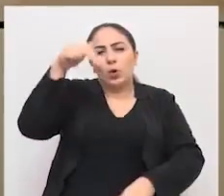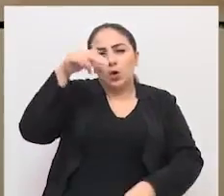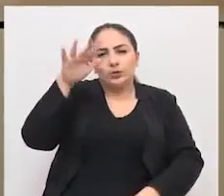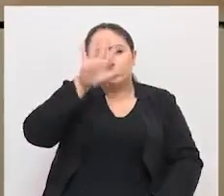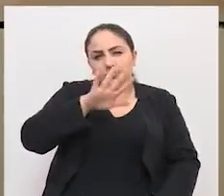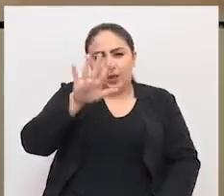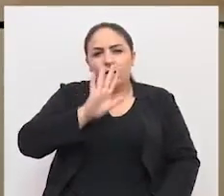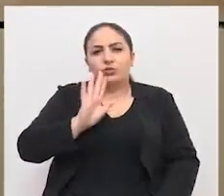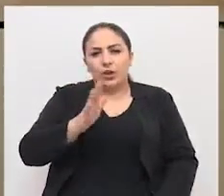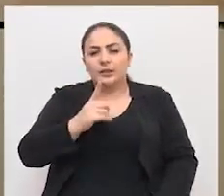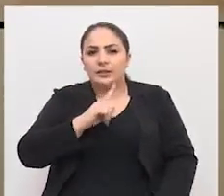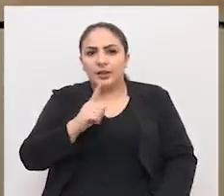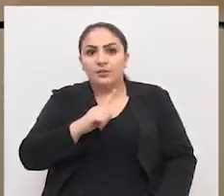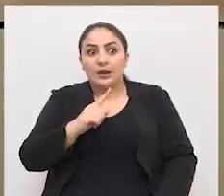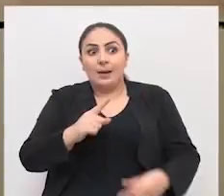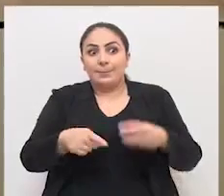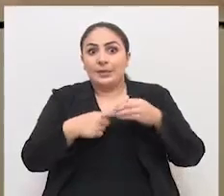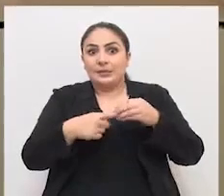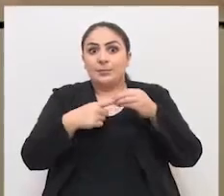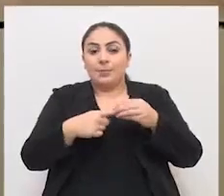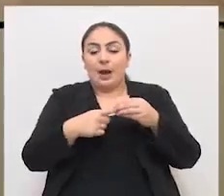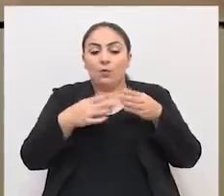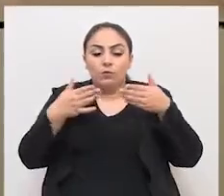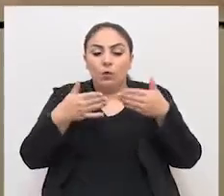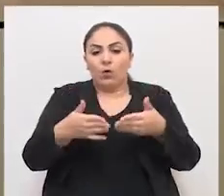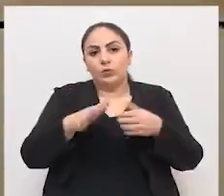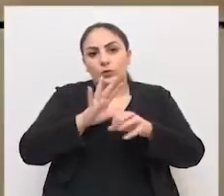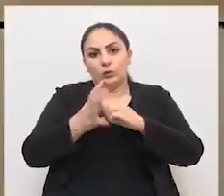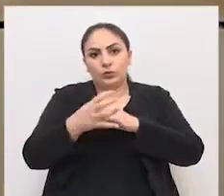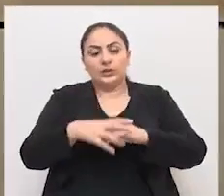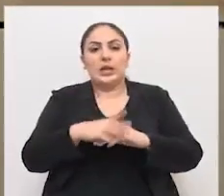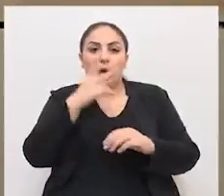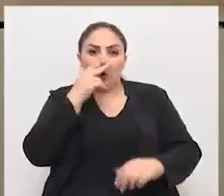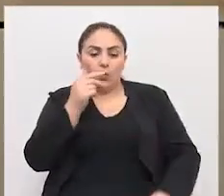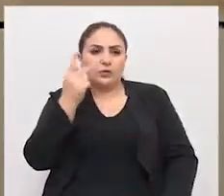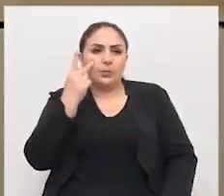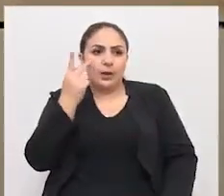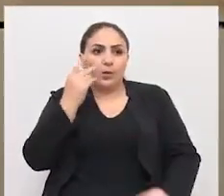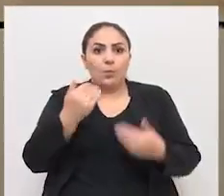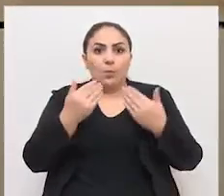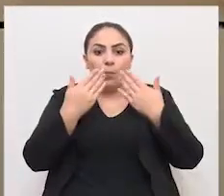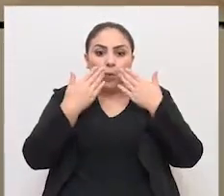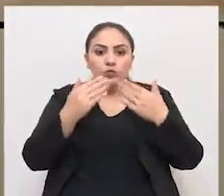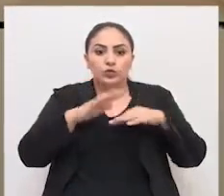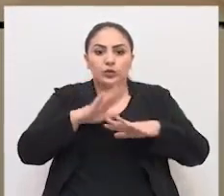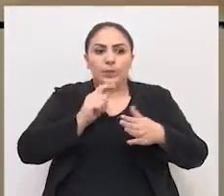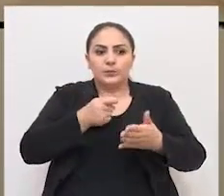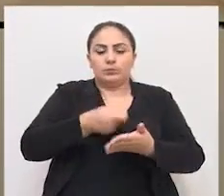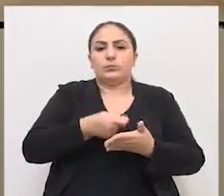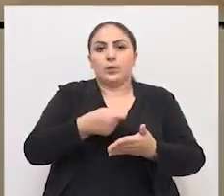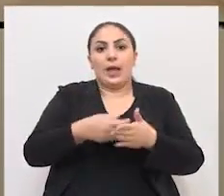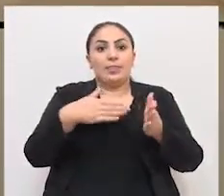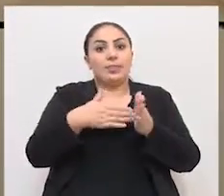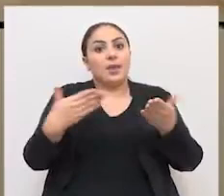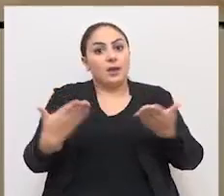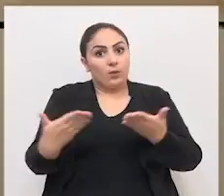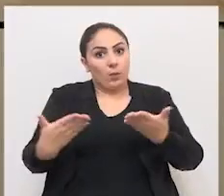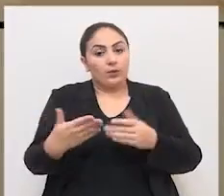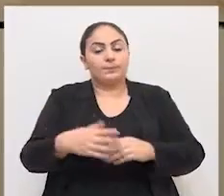Norte, Nordeste e as capitais de Rio e São Paulo, é onde a pandemia se mostrou de forma mais dura até